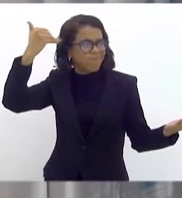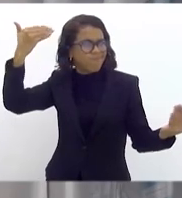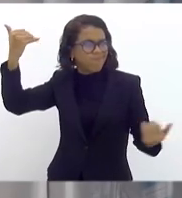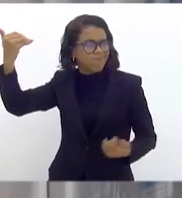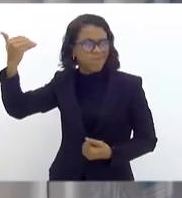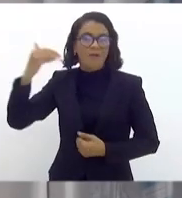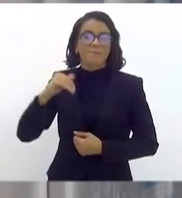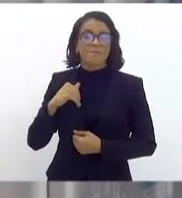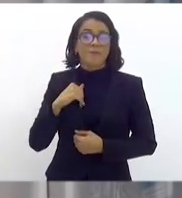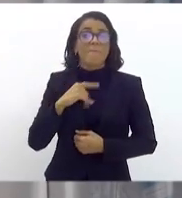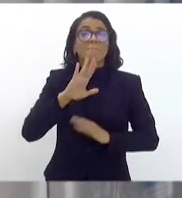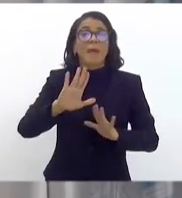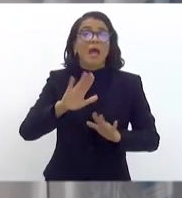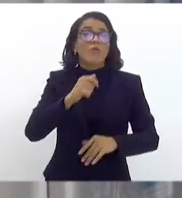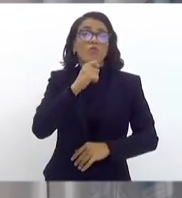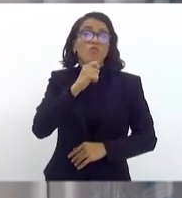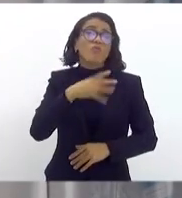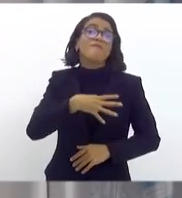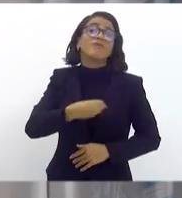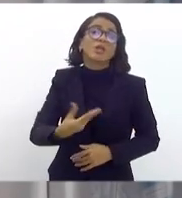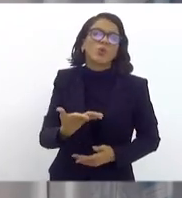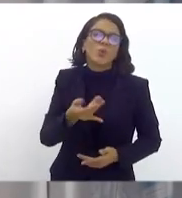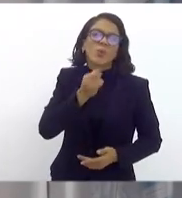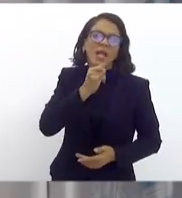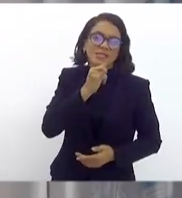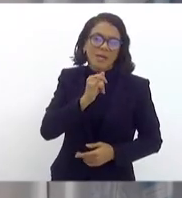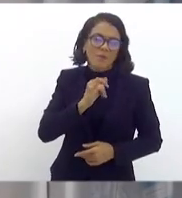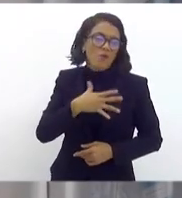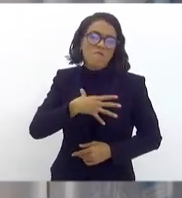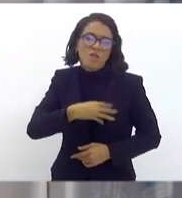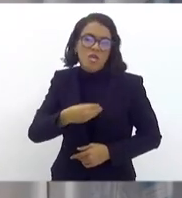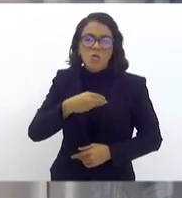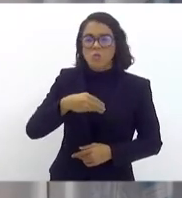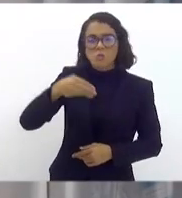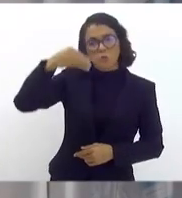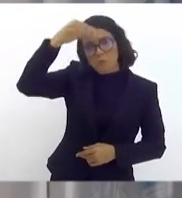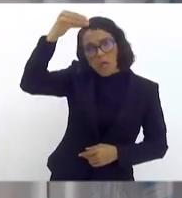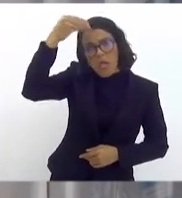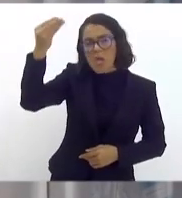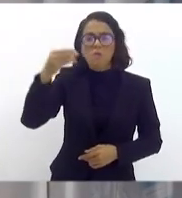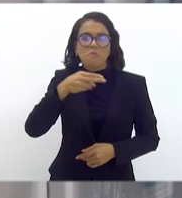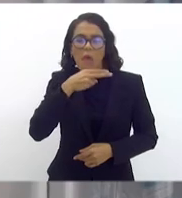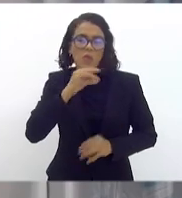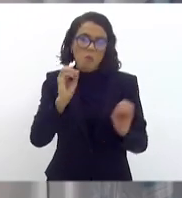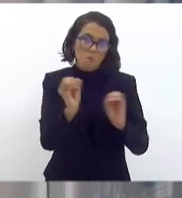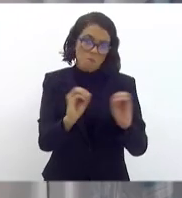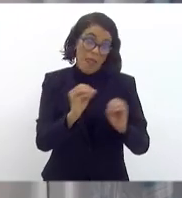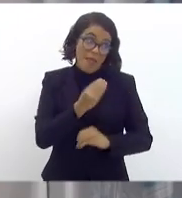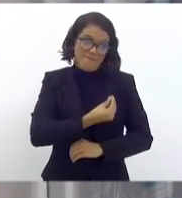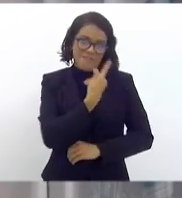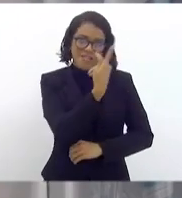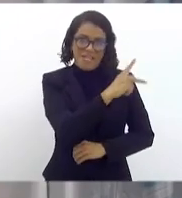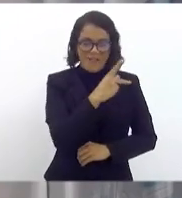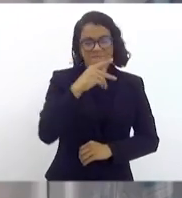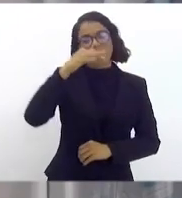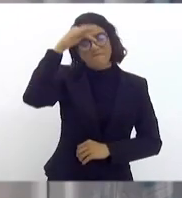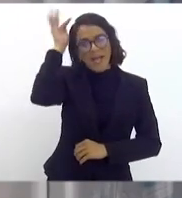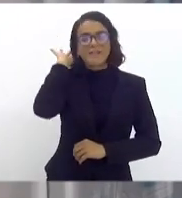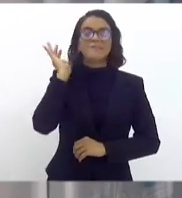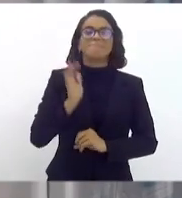Não deixou herdeiros. Né? Suponhamos que essa seja a vida do artista Fred Pacheco.